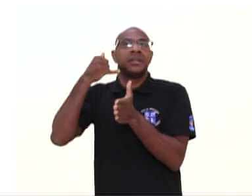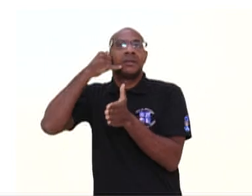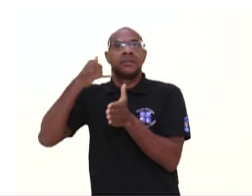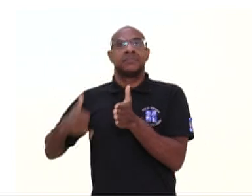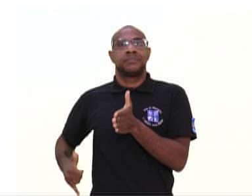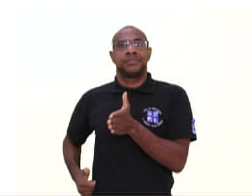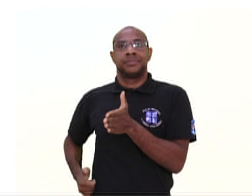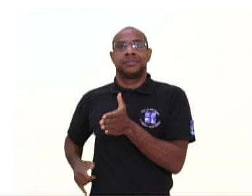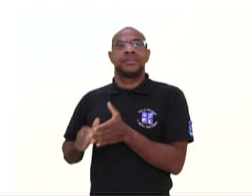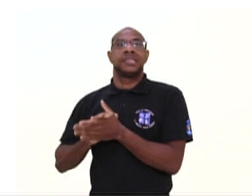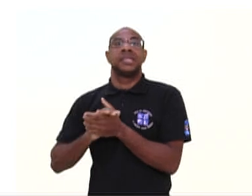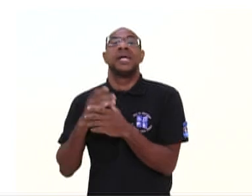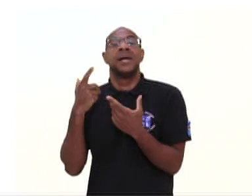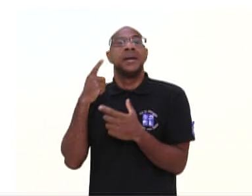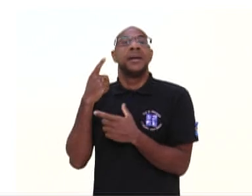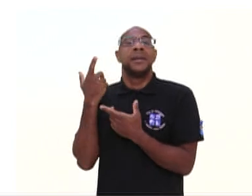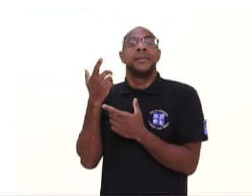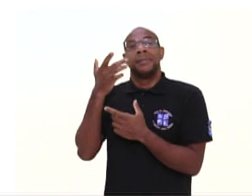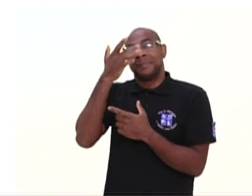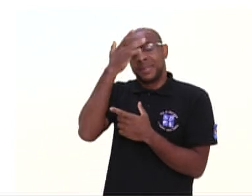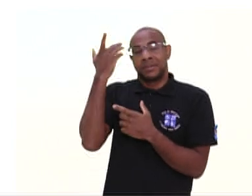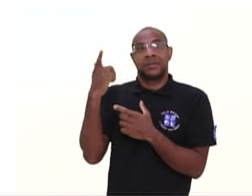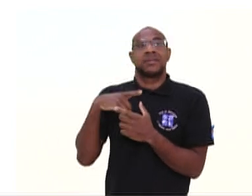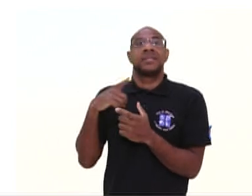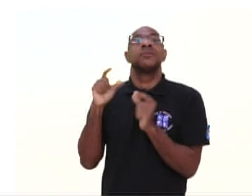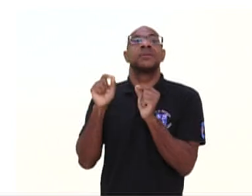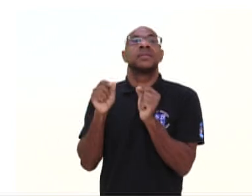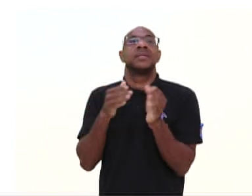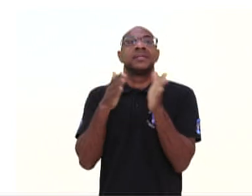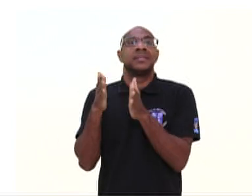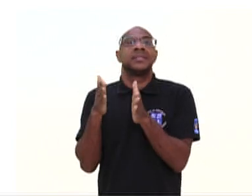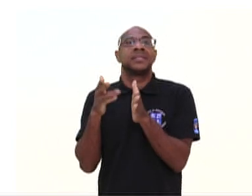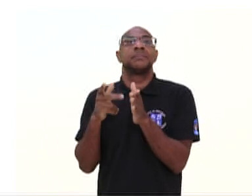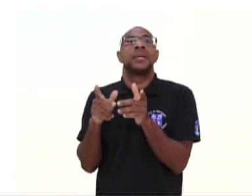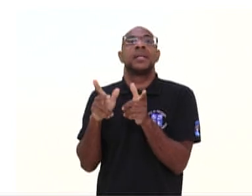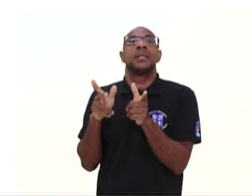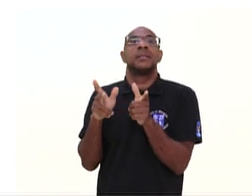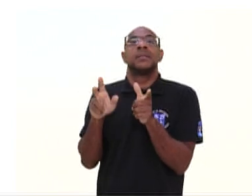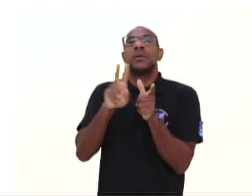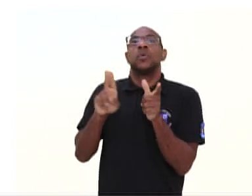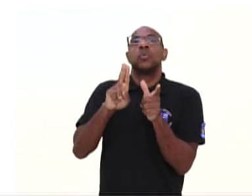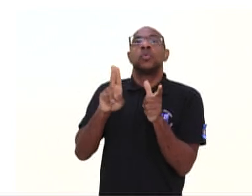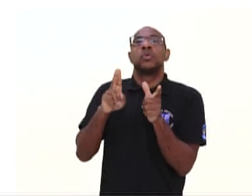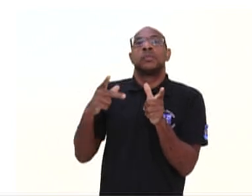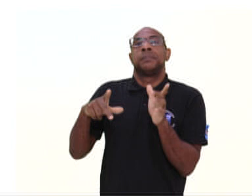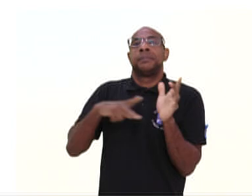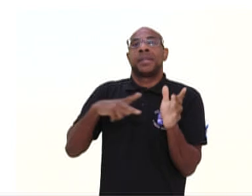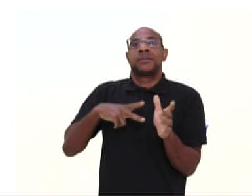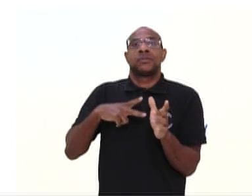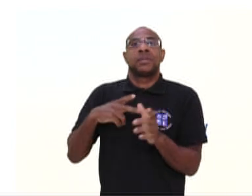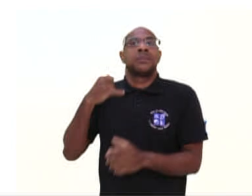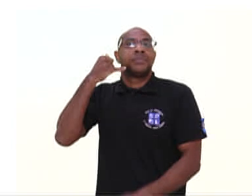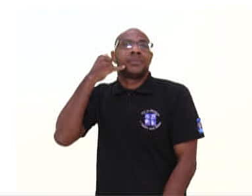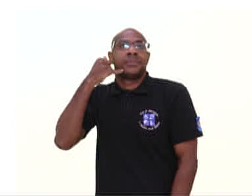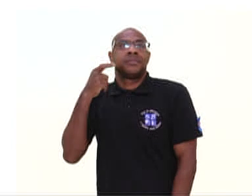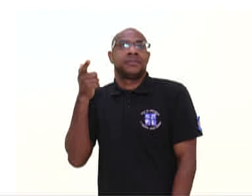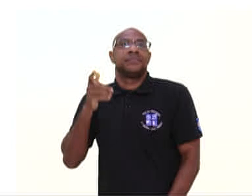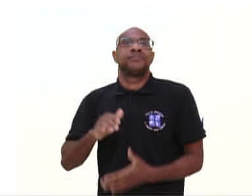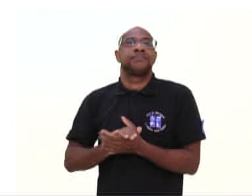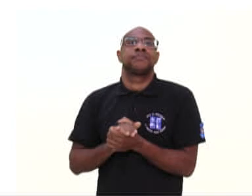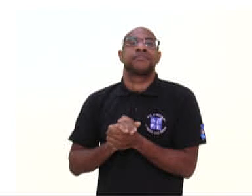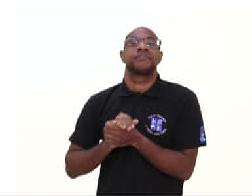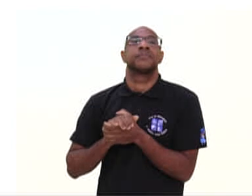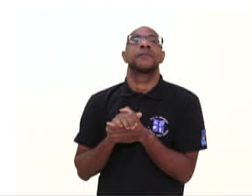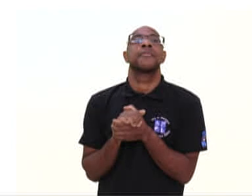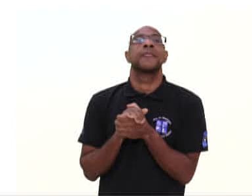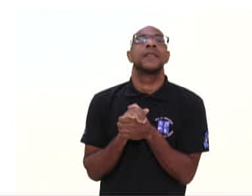tinham telefone móvel celular para uso pessoal. Aqui se concentra num perfil de usuários.